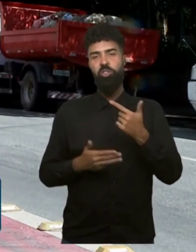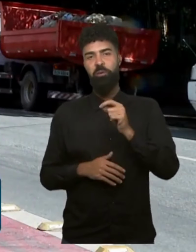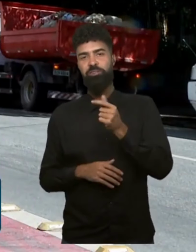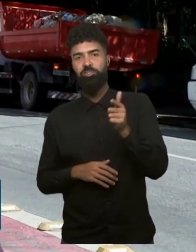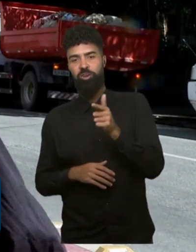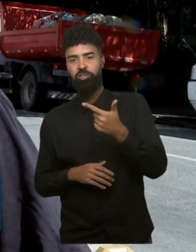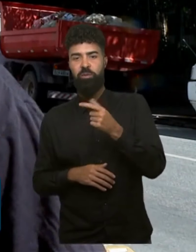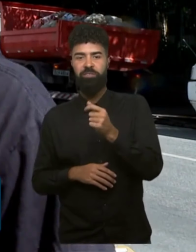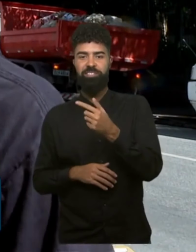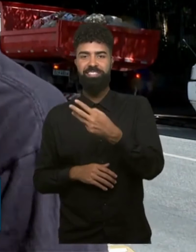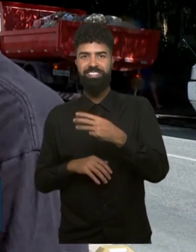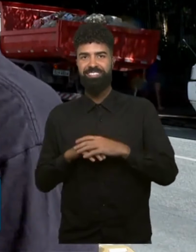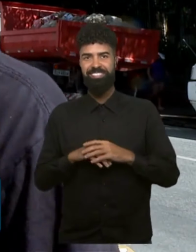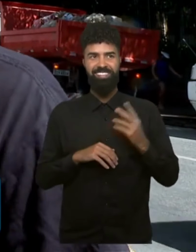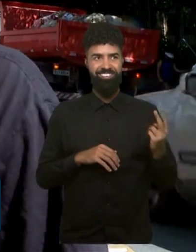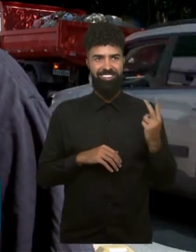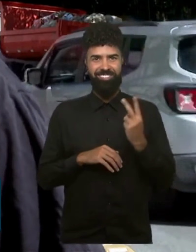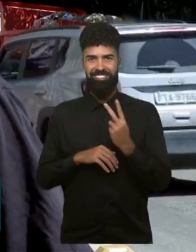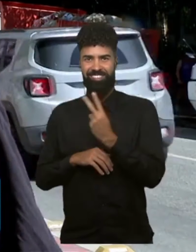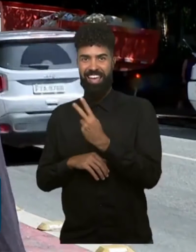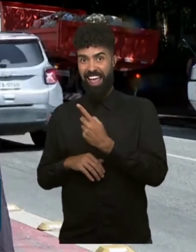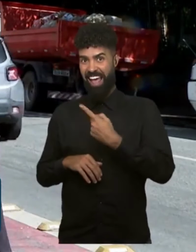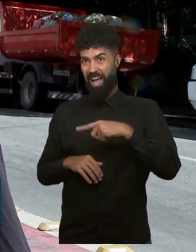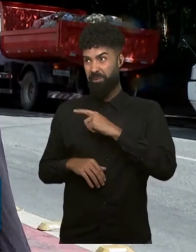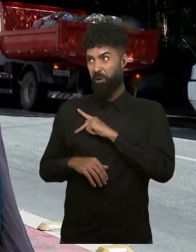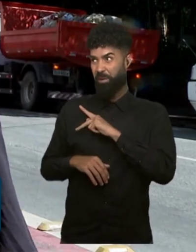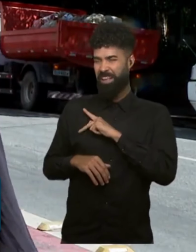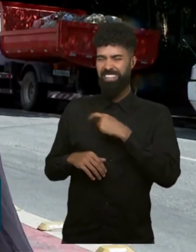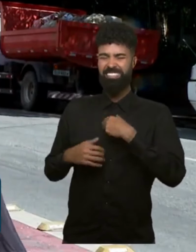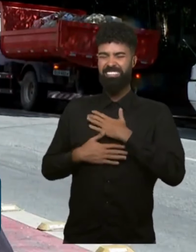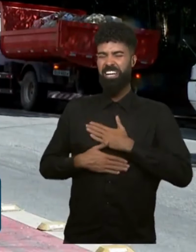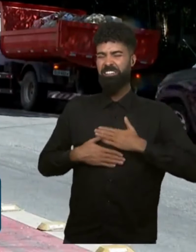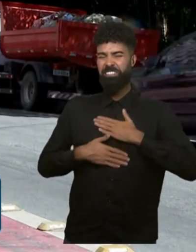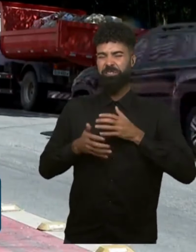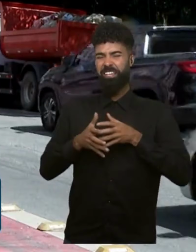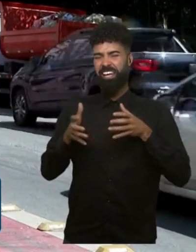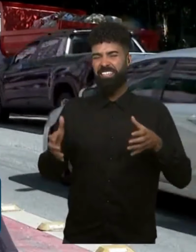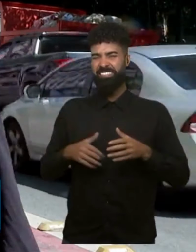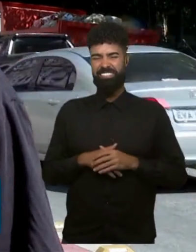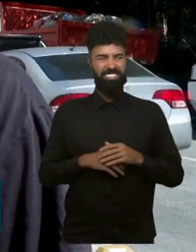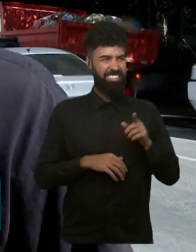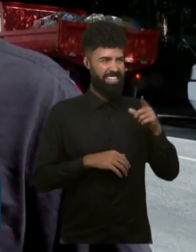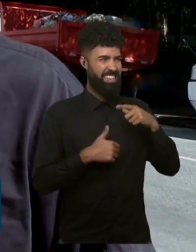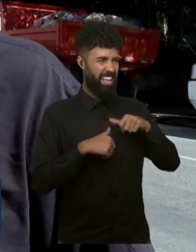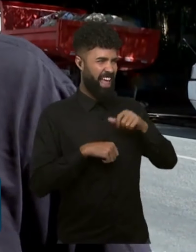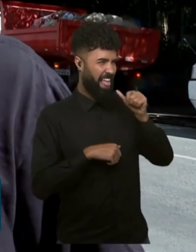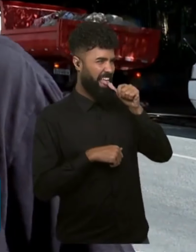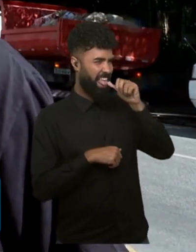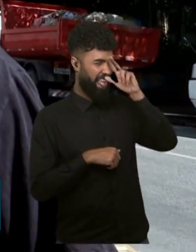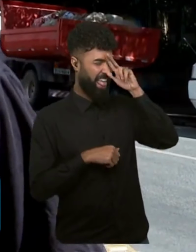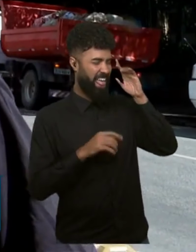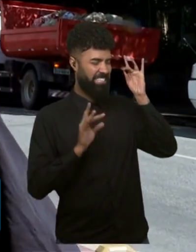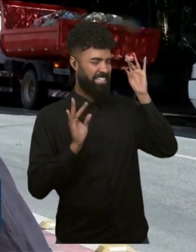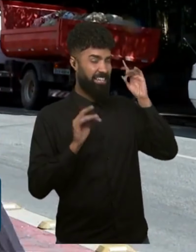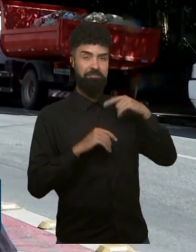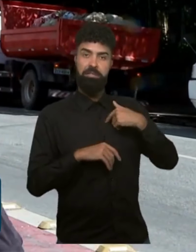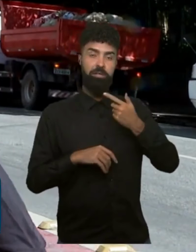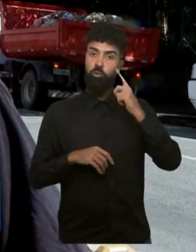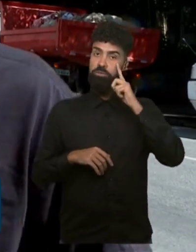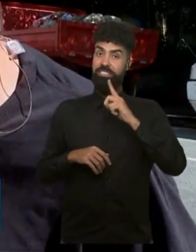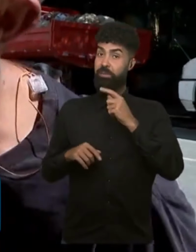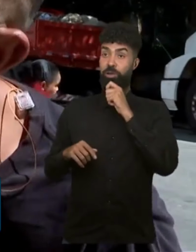2023. Para nós que somos palmeirenses, é uma satisfação muito grande. Ainda tá de ressaca? Nem sei, que eu não dormi